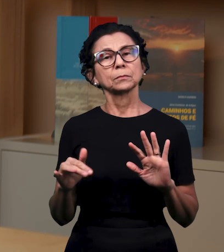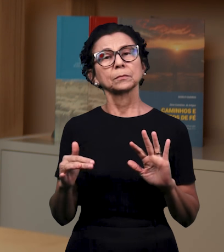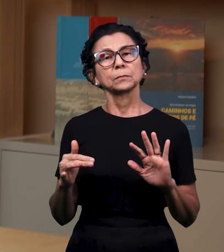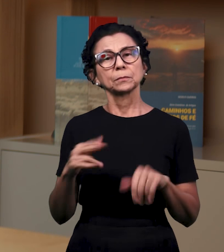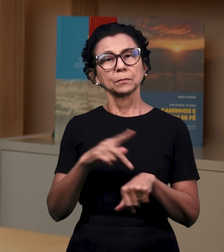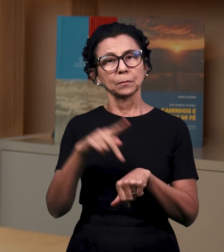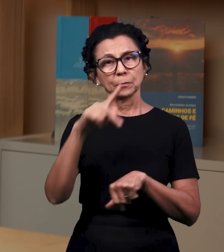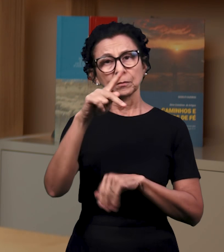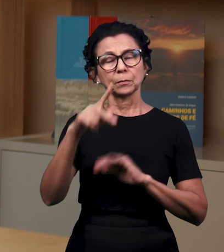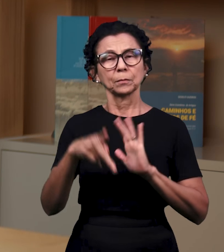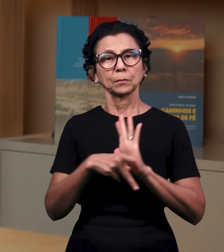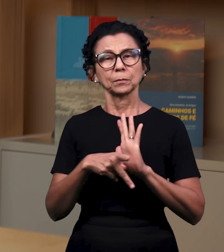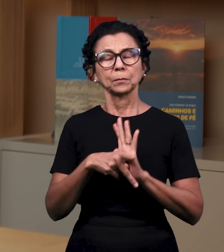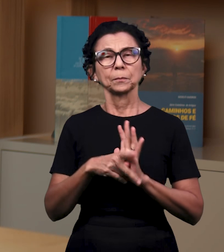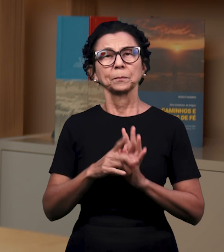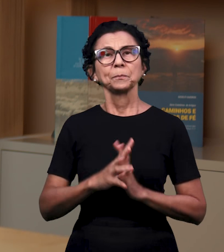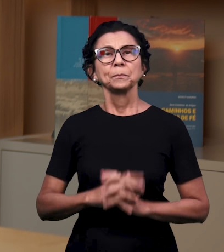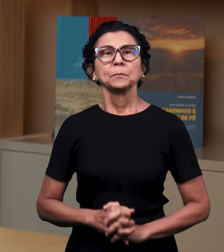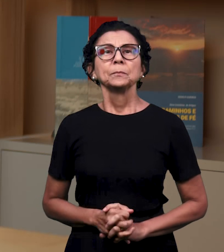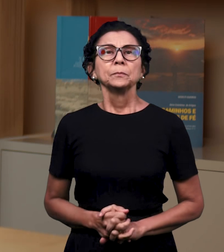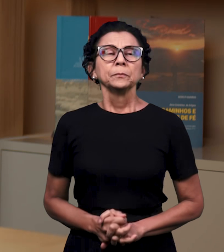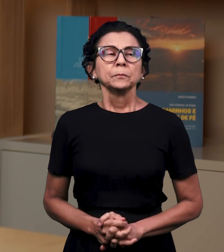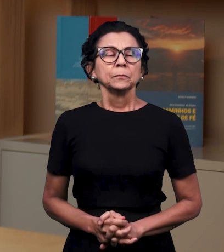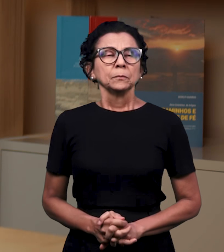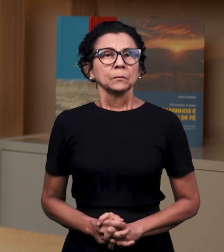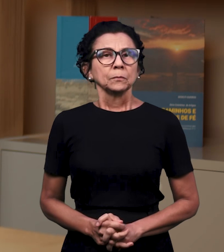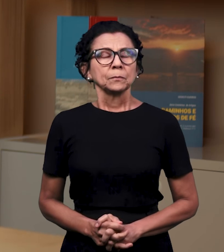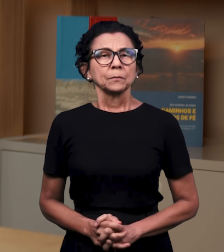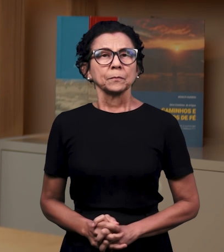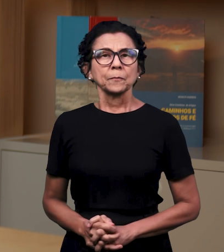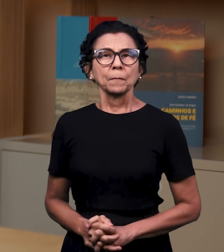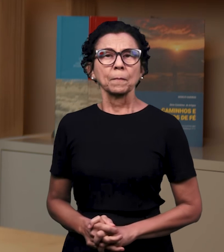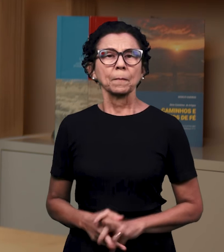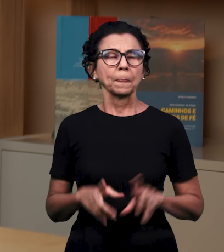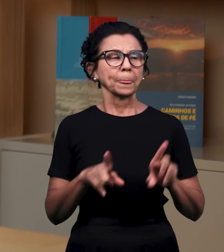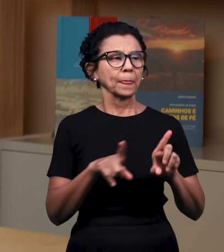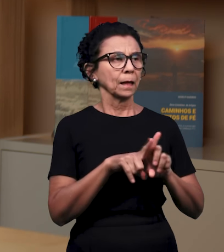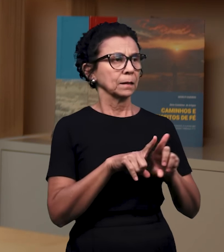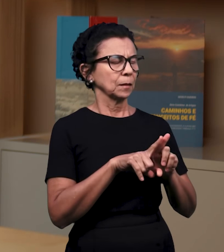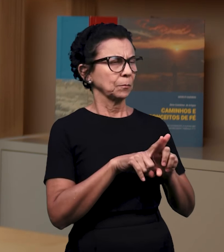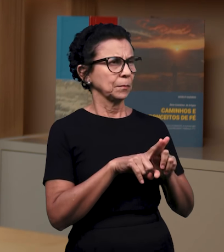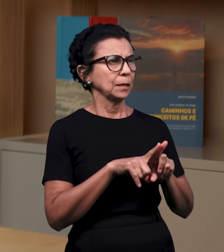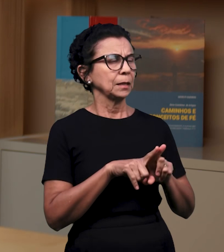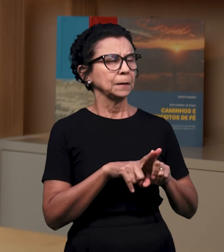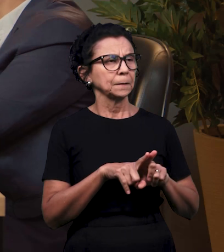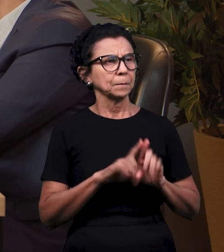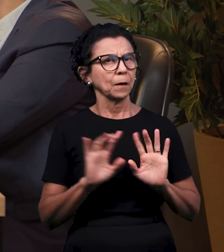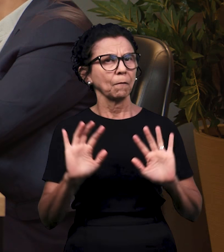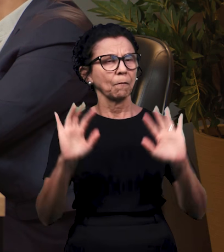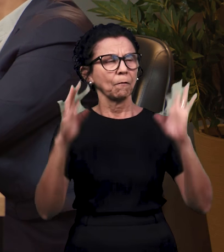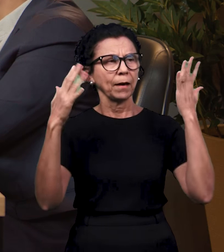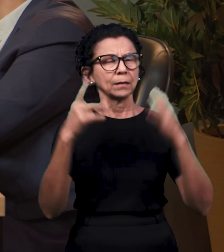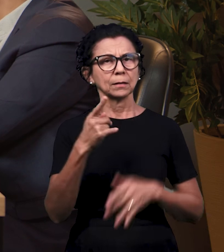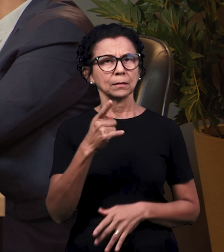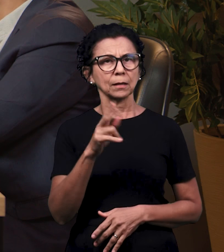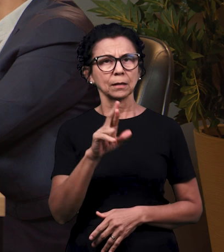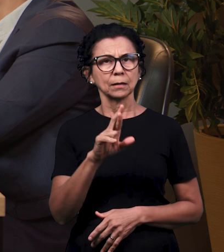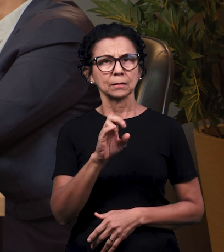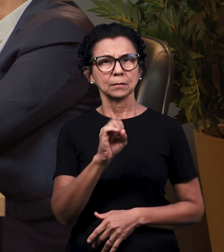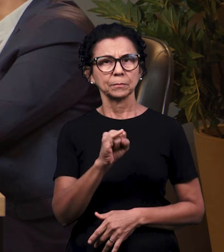diante do Senhor. Pastor Dario, nós temos a festa das primícias, que está no